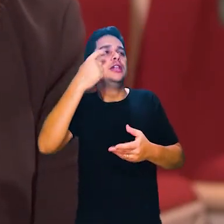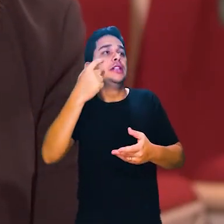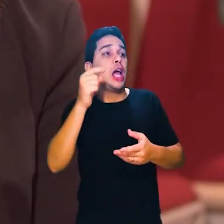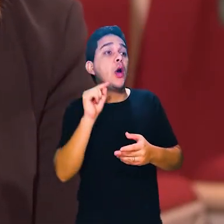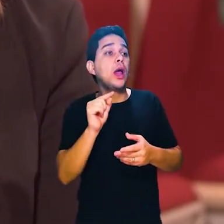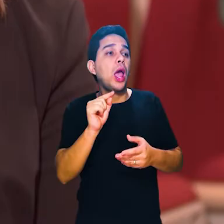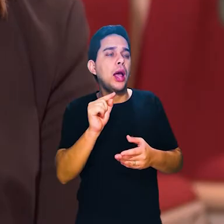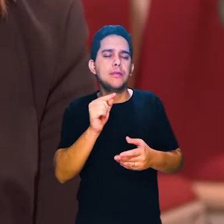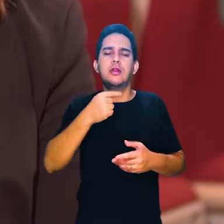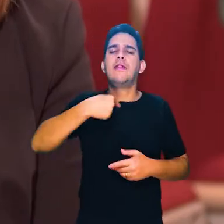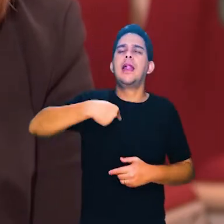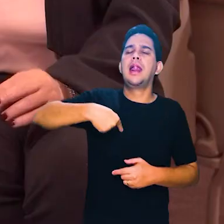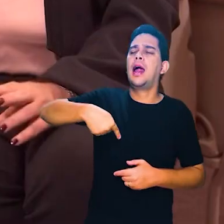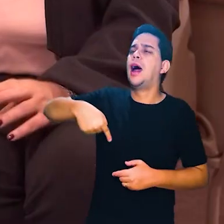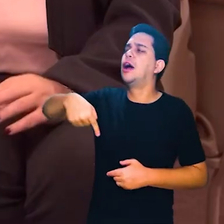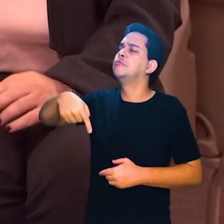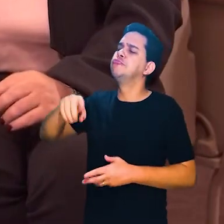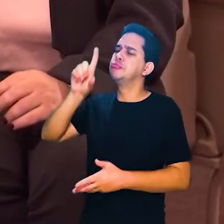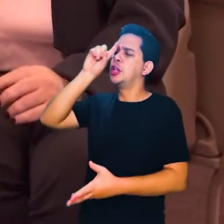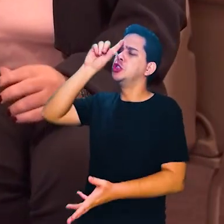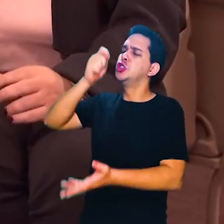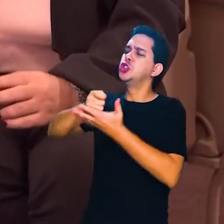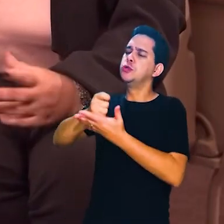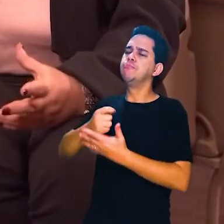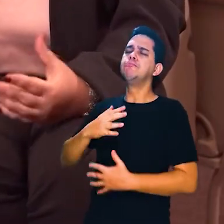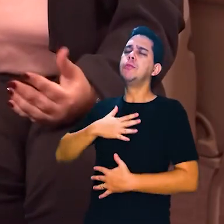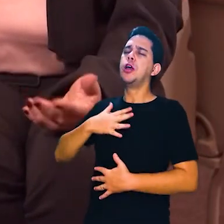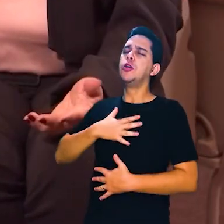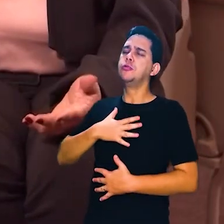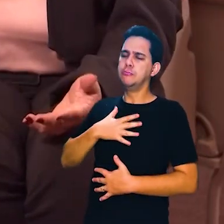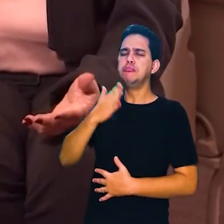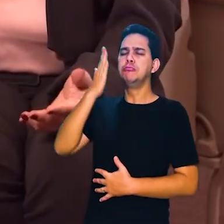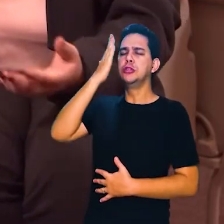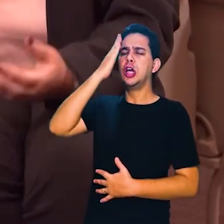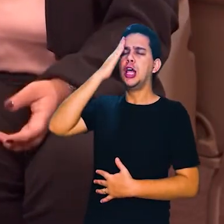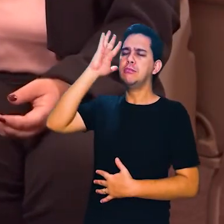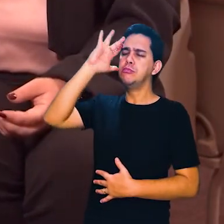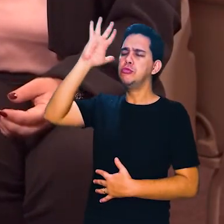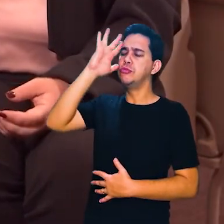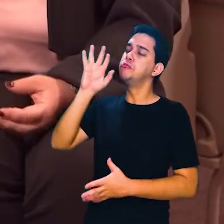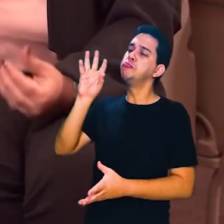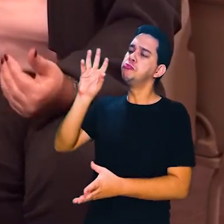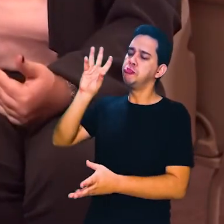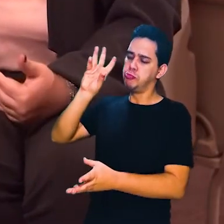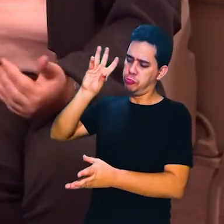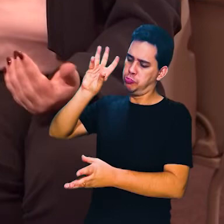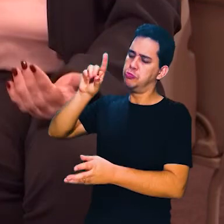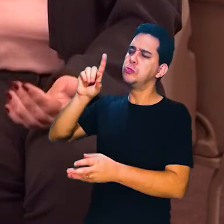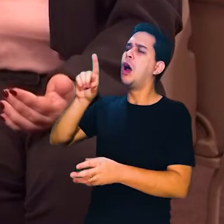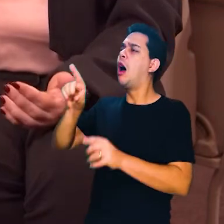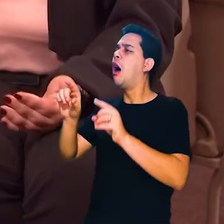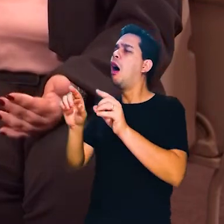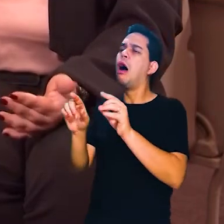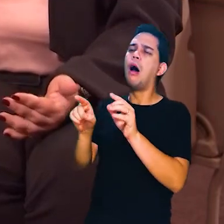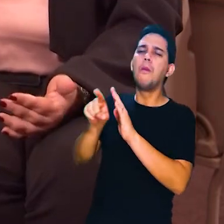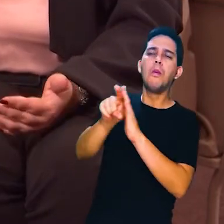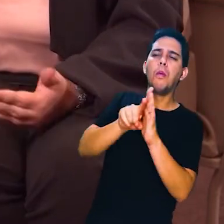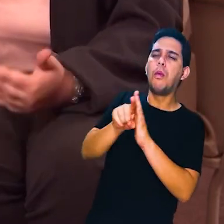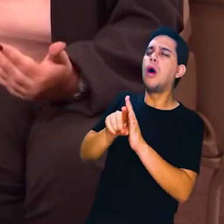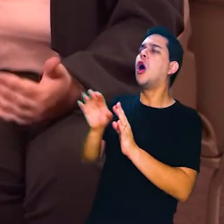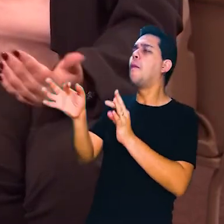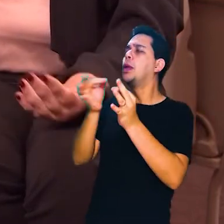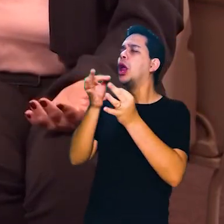processo eleitoral. O voto consciente, ele só pode ser viabilizado quando as pessoas buscarem